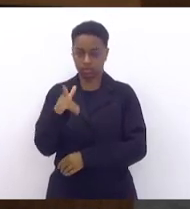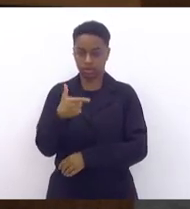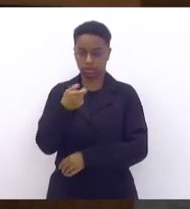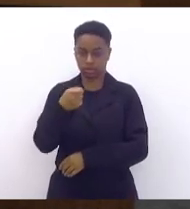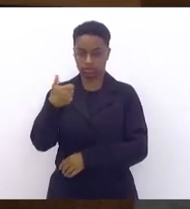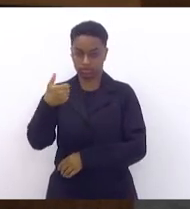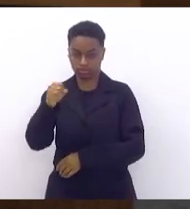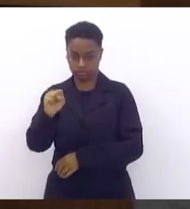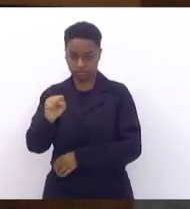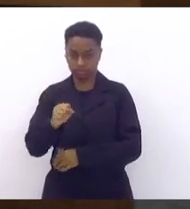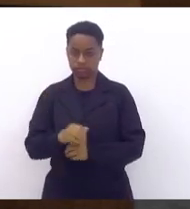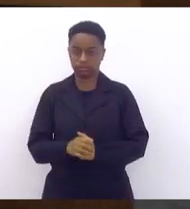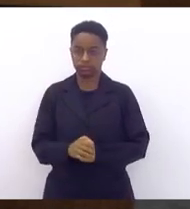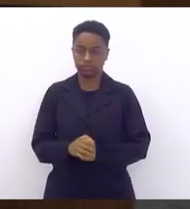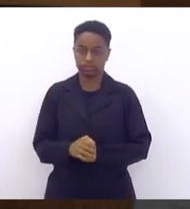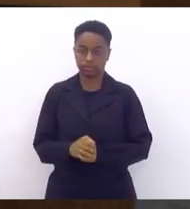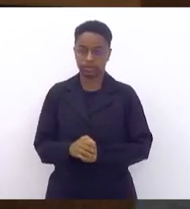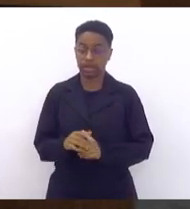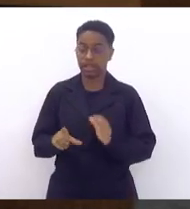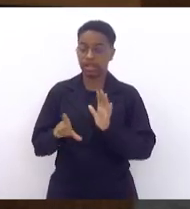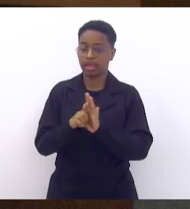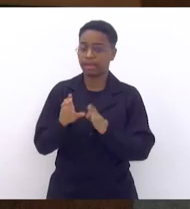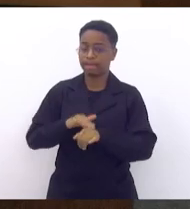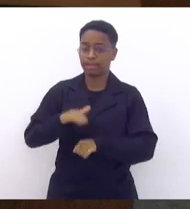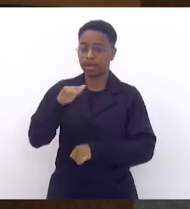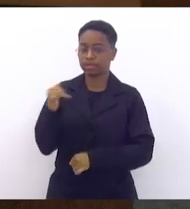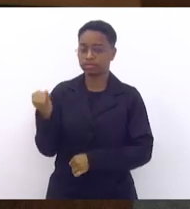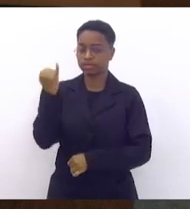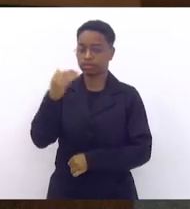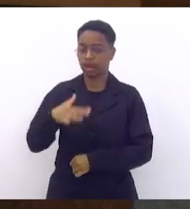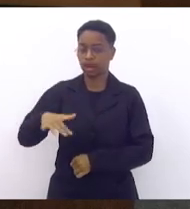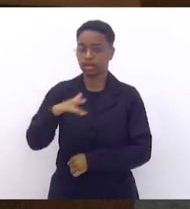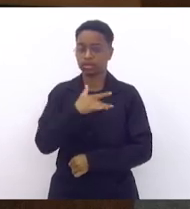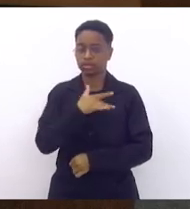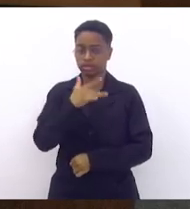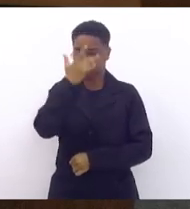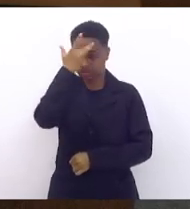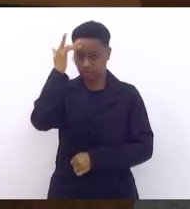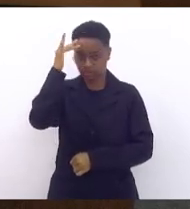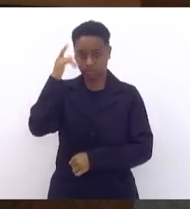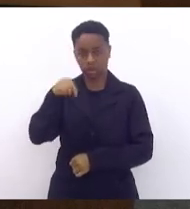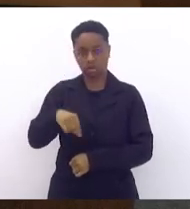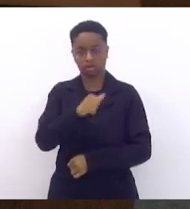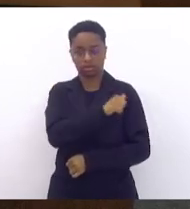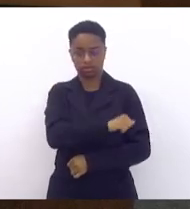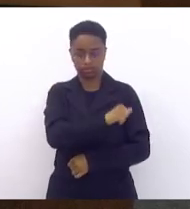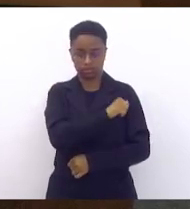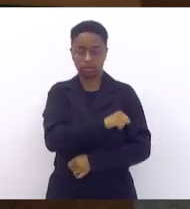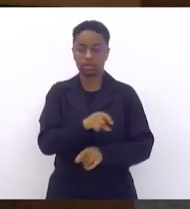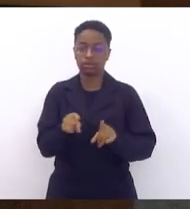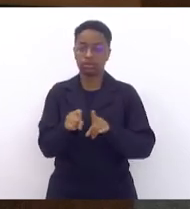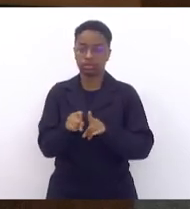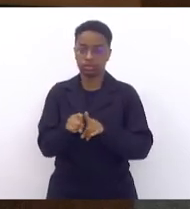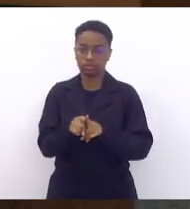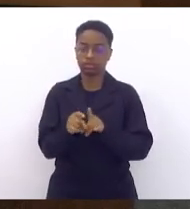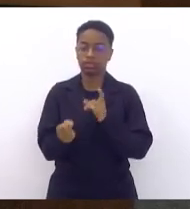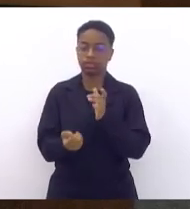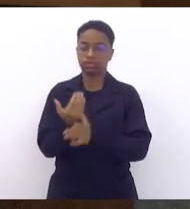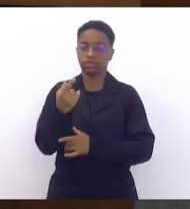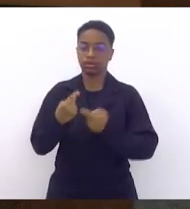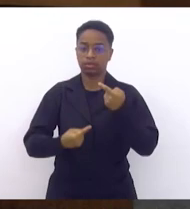8154/2018. É a lei mais importante no campo da saúde mental que existe no Estado do Rio de Janeiro, estabeleceu a política